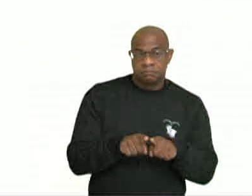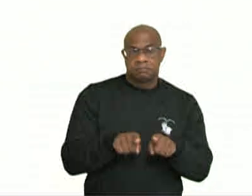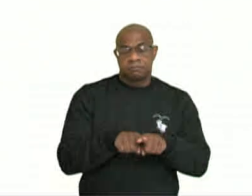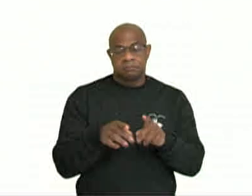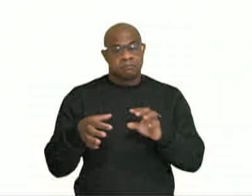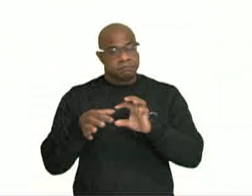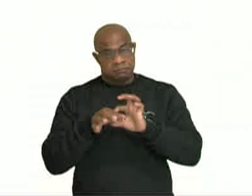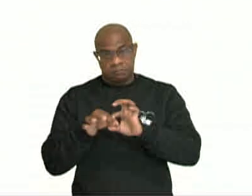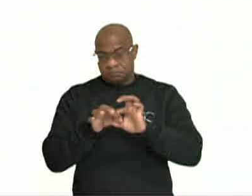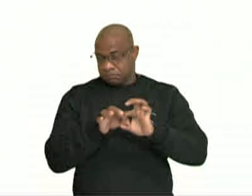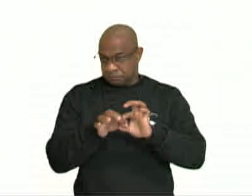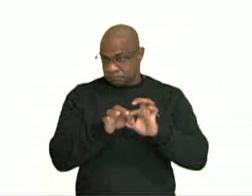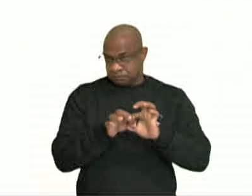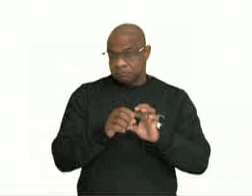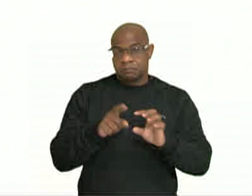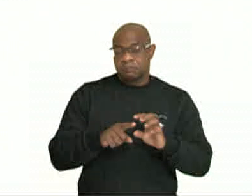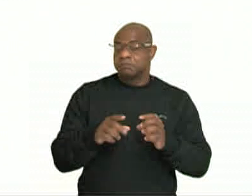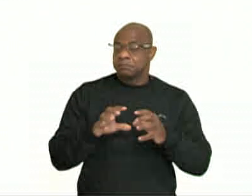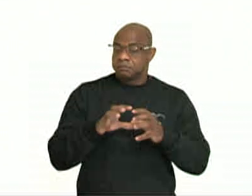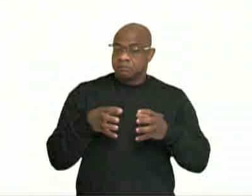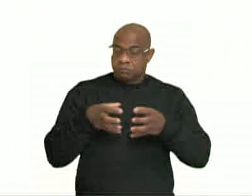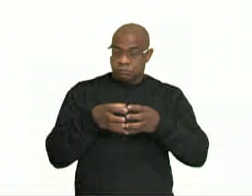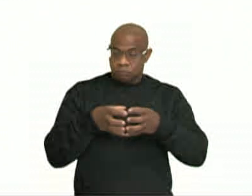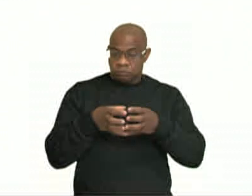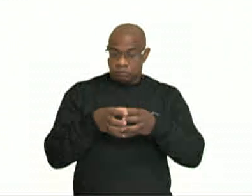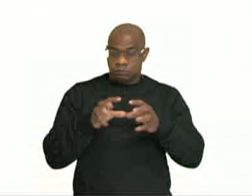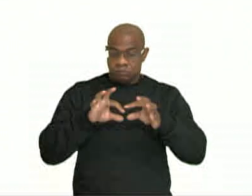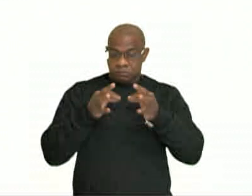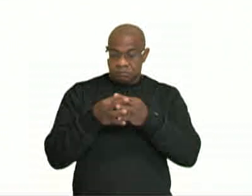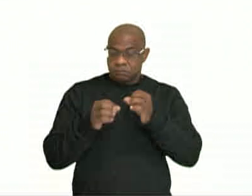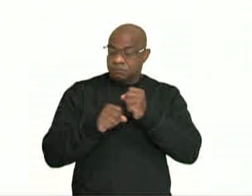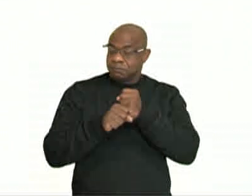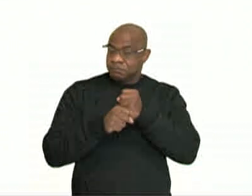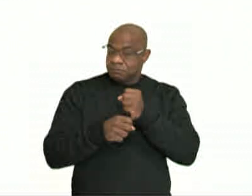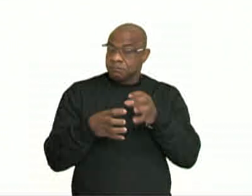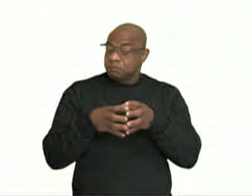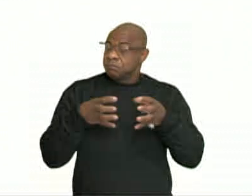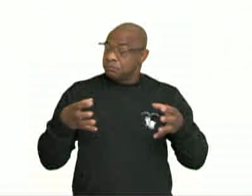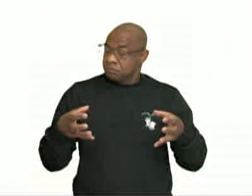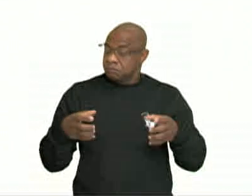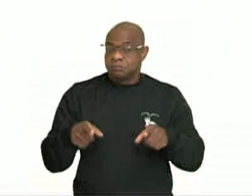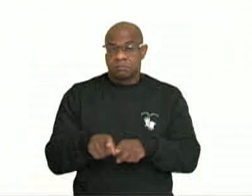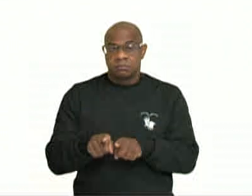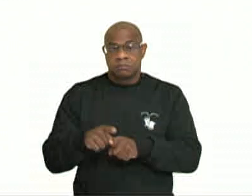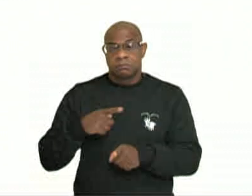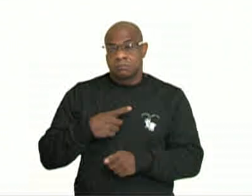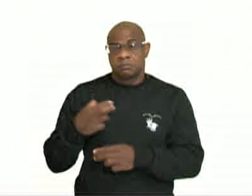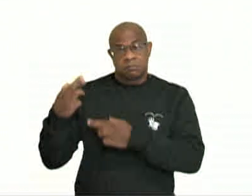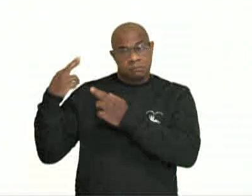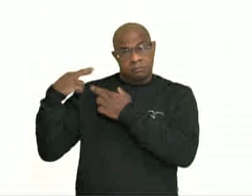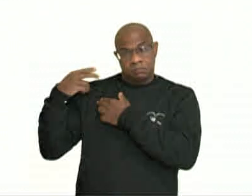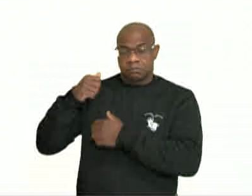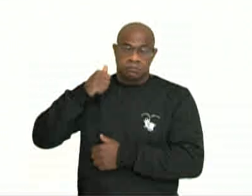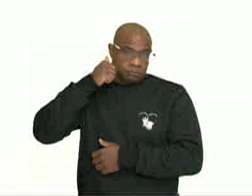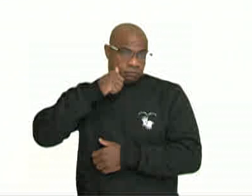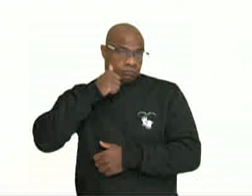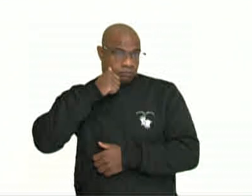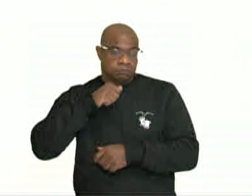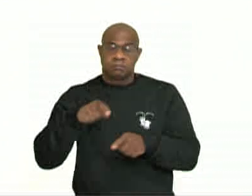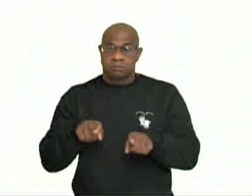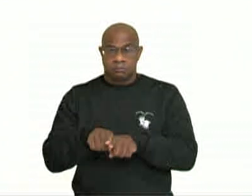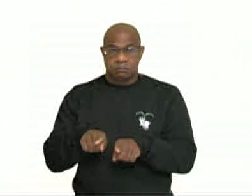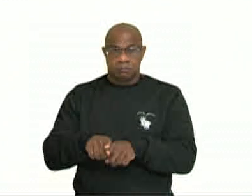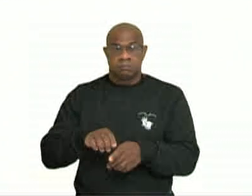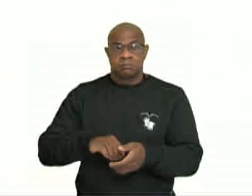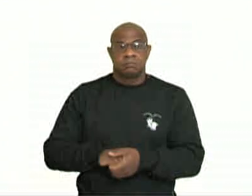eram organizadas numa ideia de família extensa, centralizado num patriarca ou uma matriarca. Já as relações estabelecidas através de